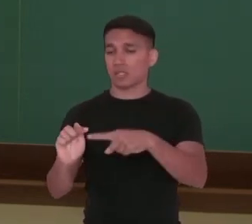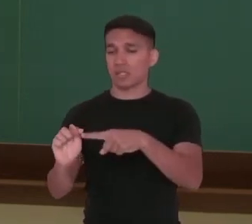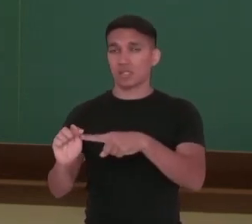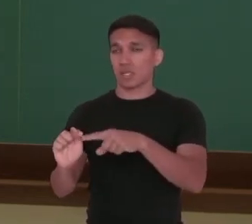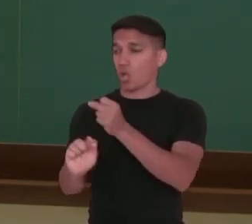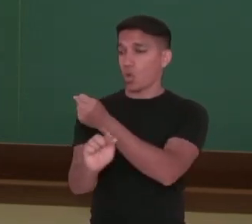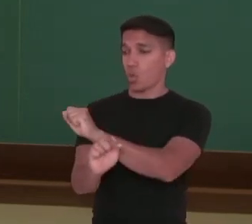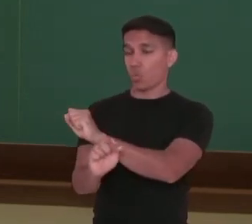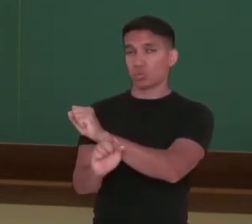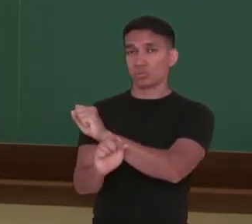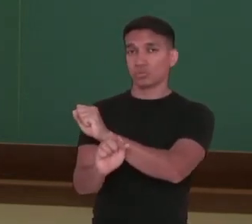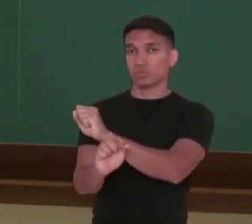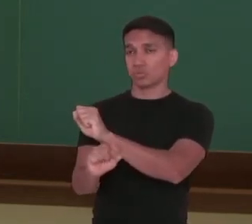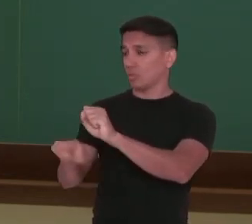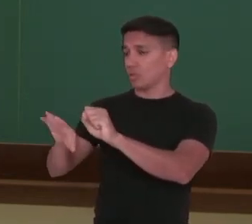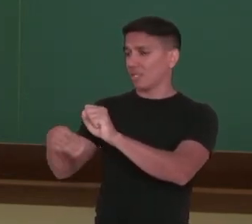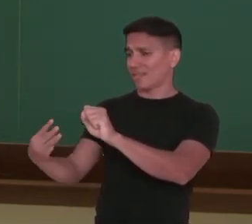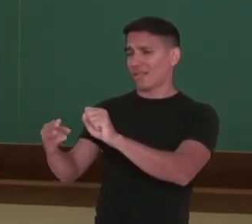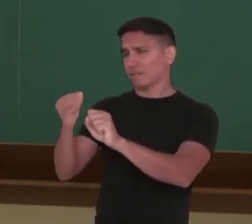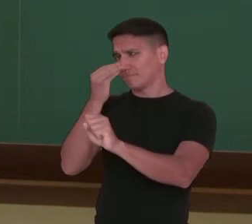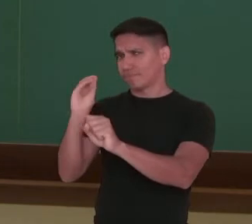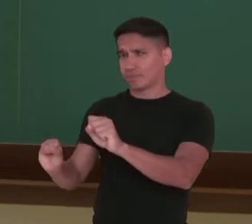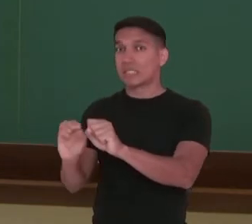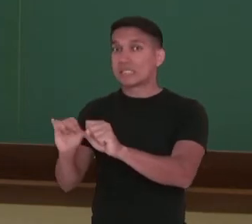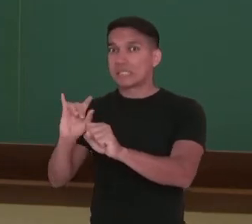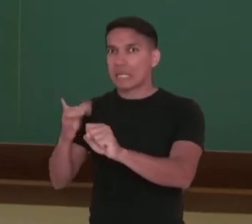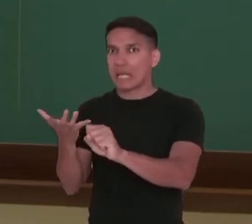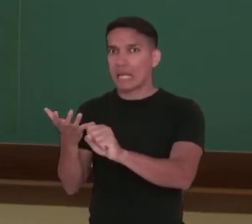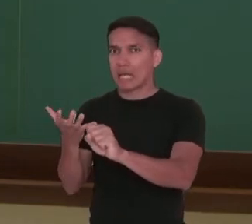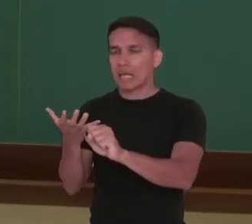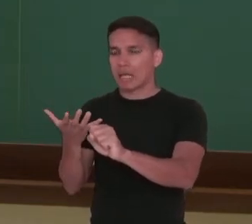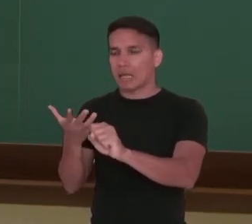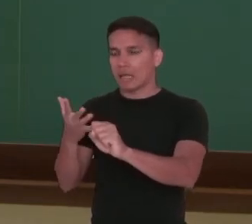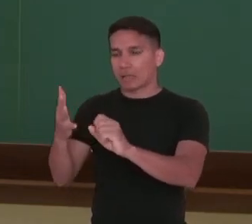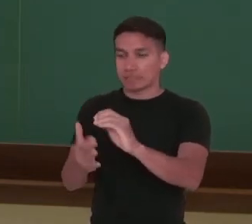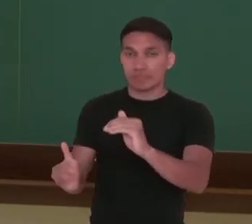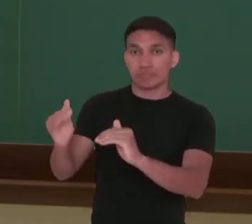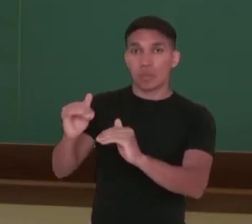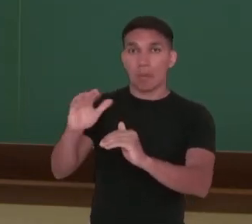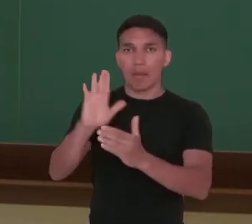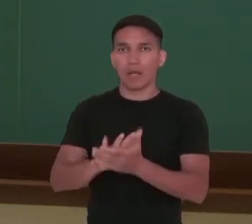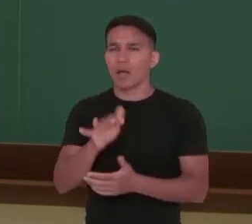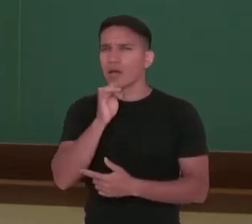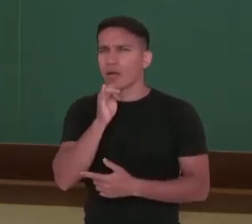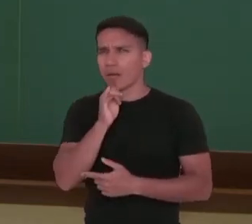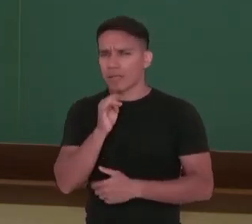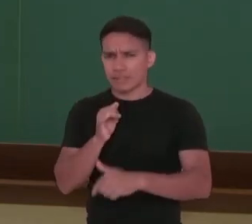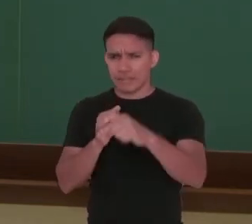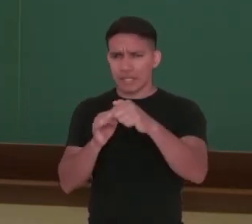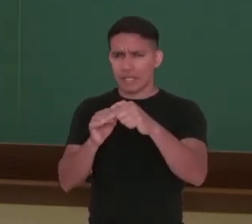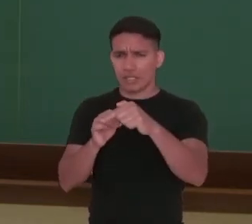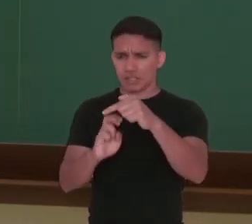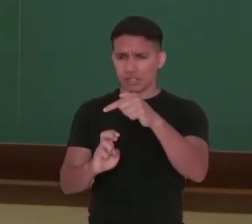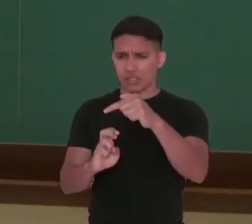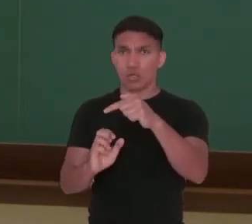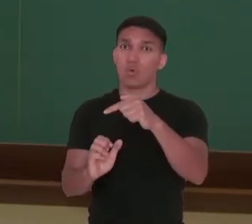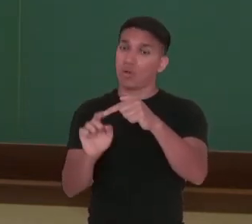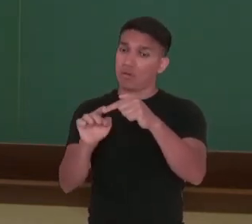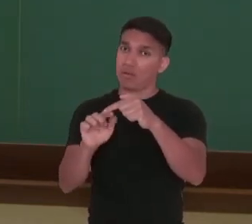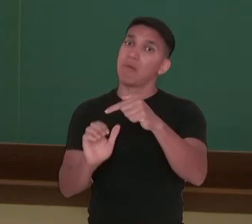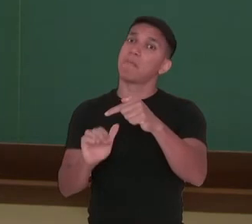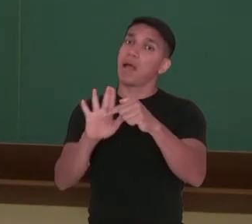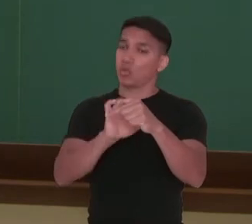3. Ainda, né, se você quiser arredondar um pouquinho mais, galera, veja, o 7 é maior do que 5. Então,